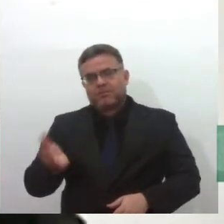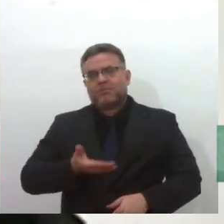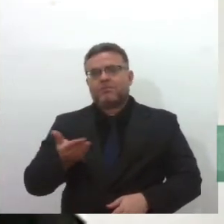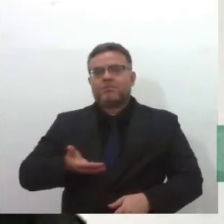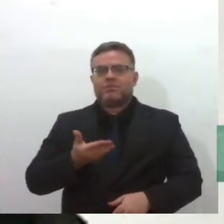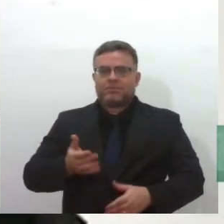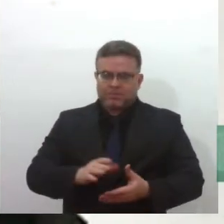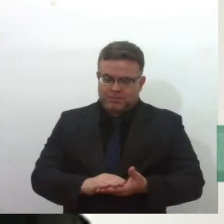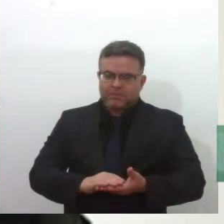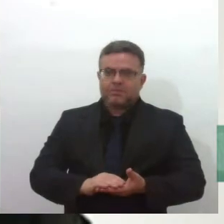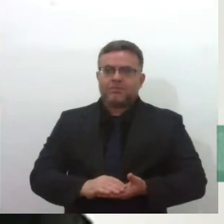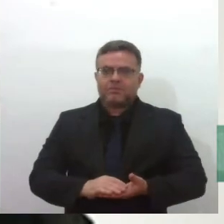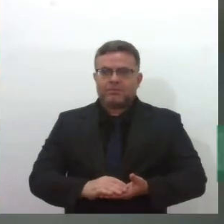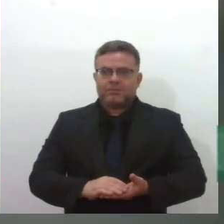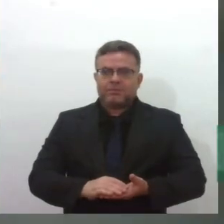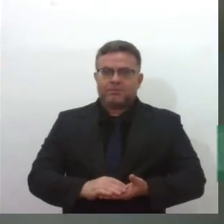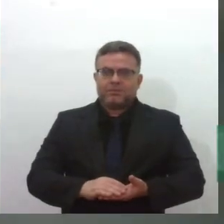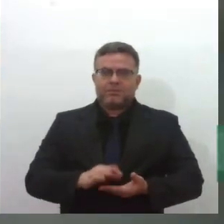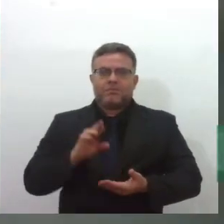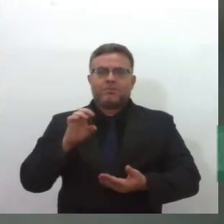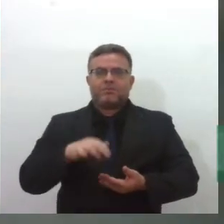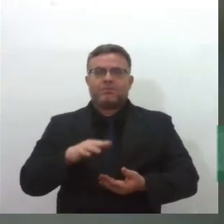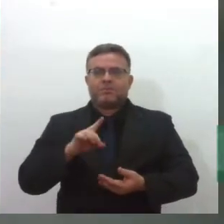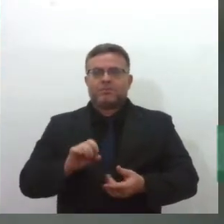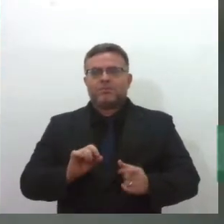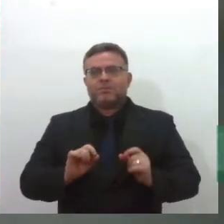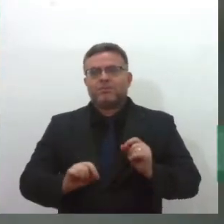sociedade. Ronaldo?